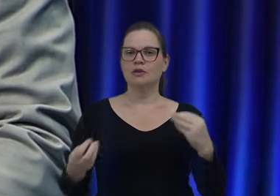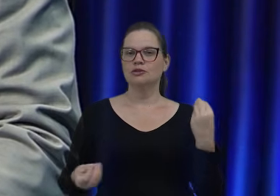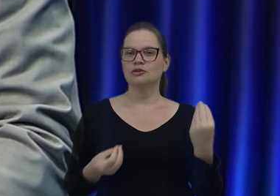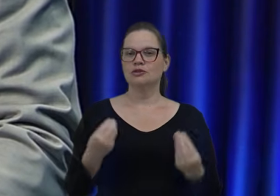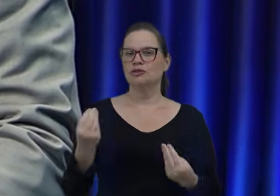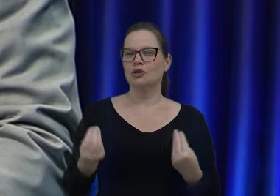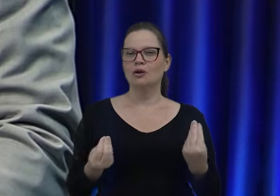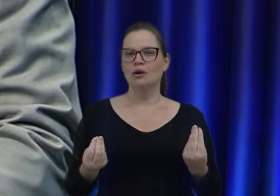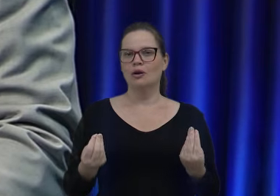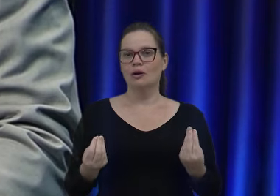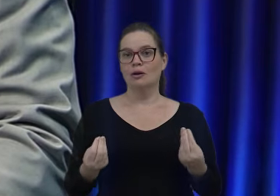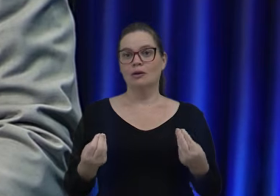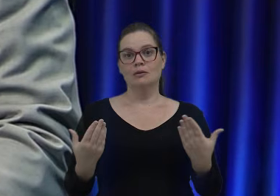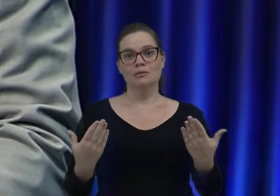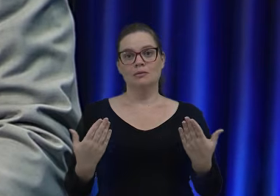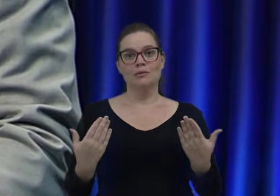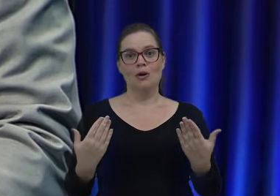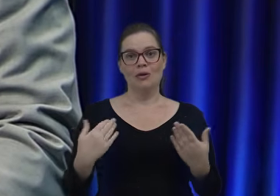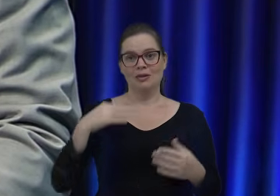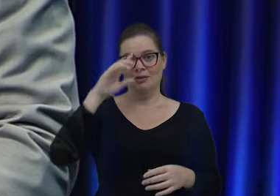chamado do eunuco,